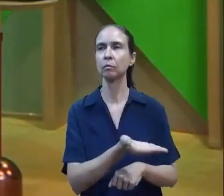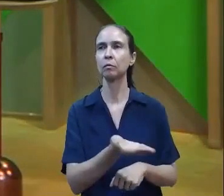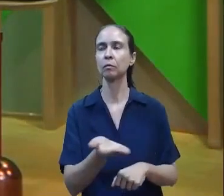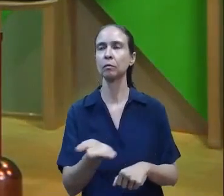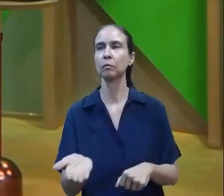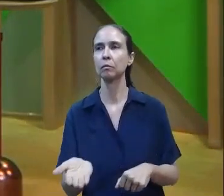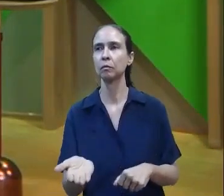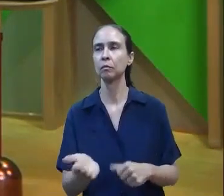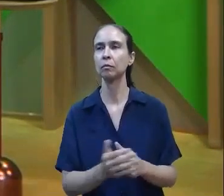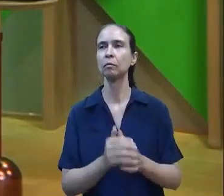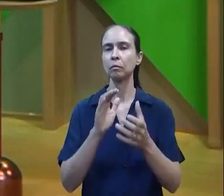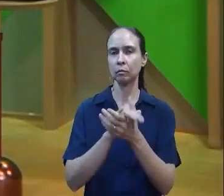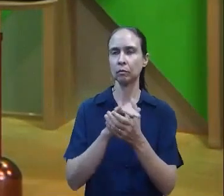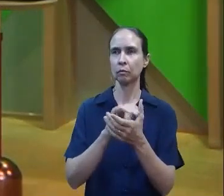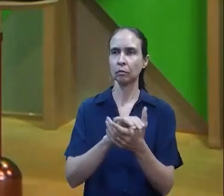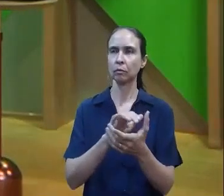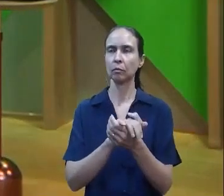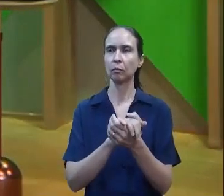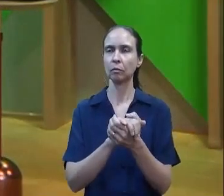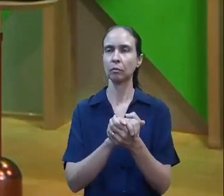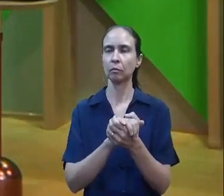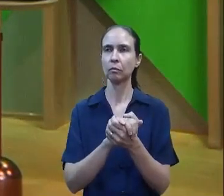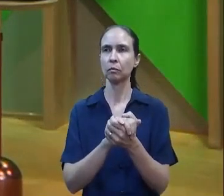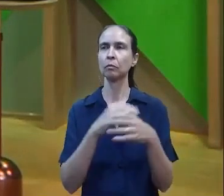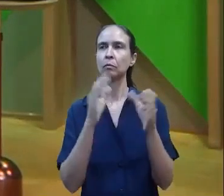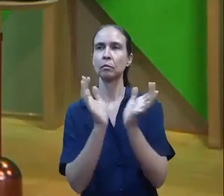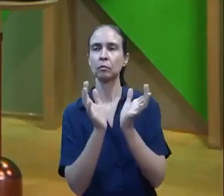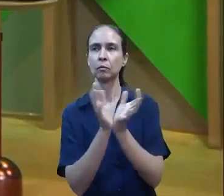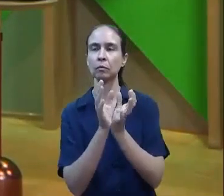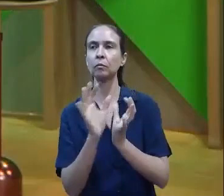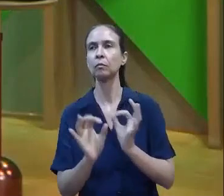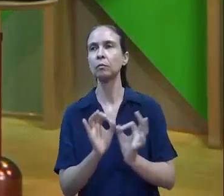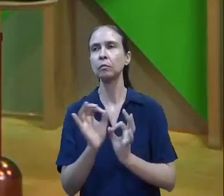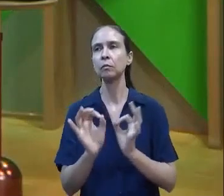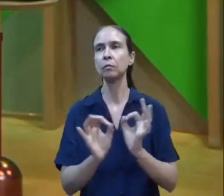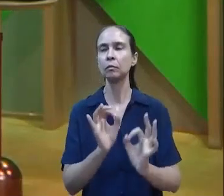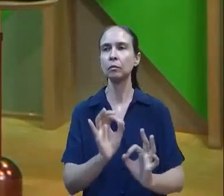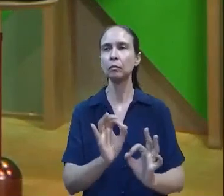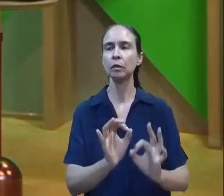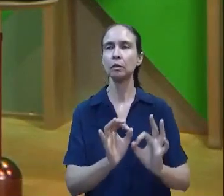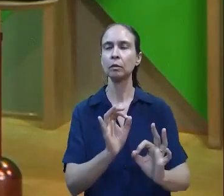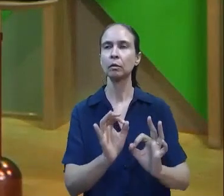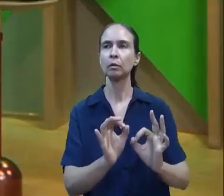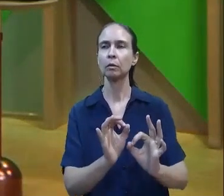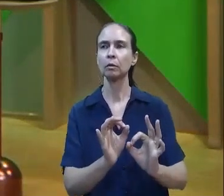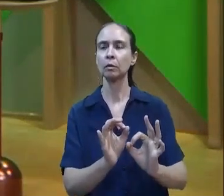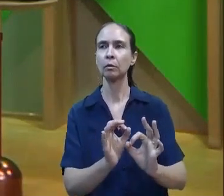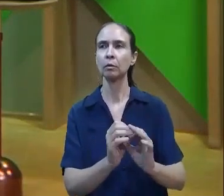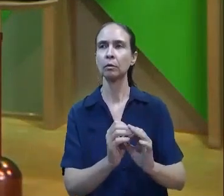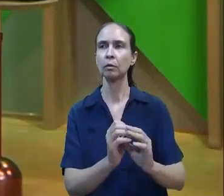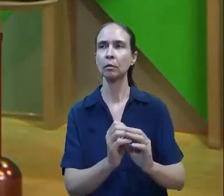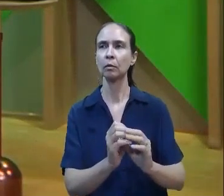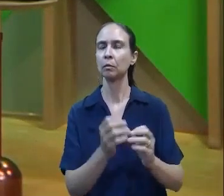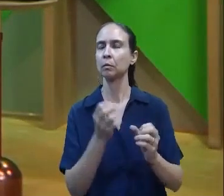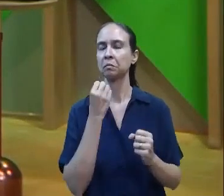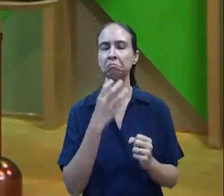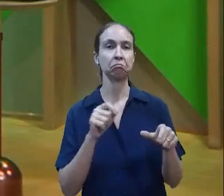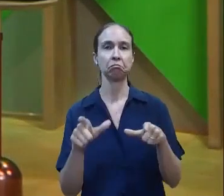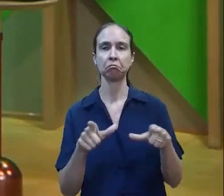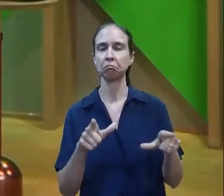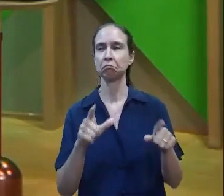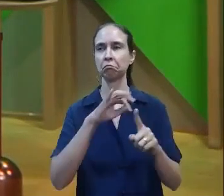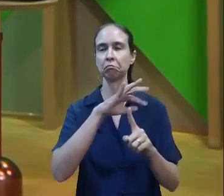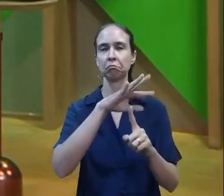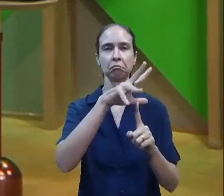de parabenizar a comissão organizadora por esse excelente trabalho que está sendo conduzido aí